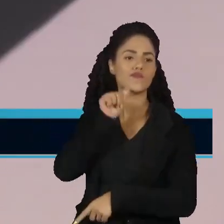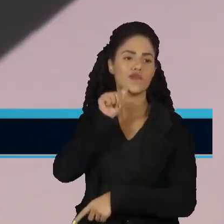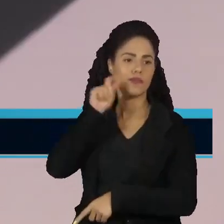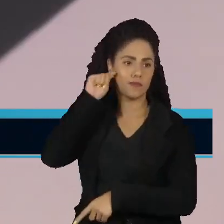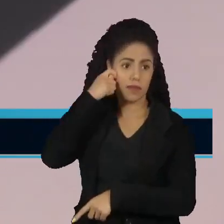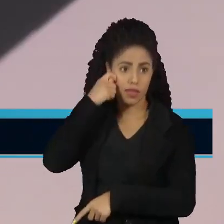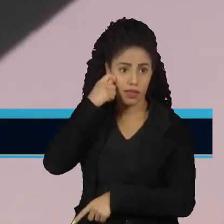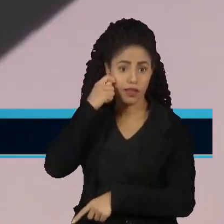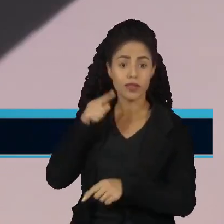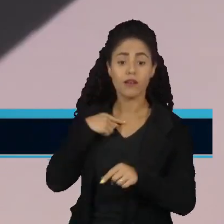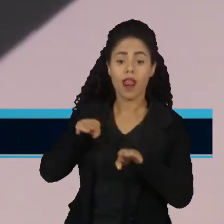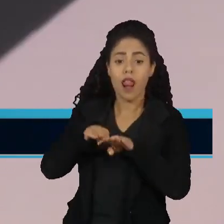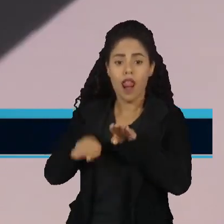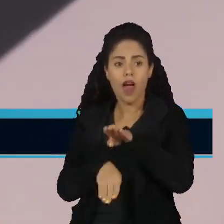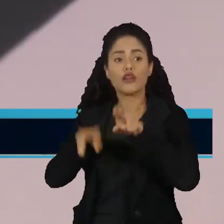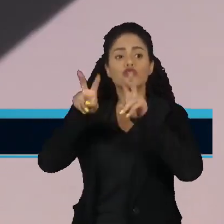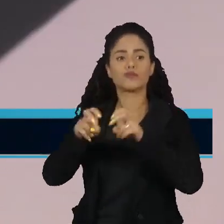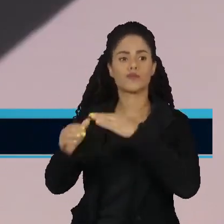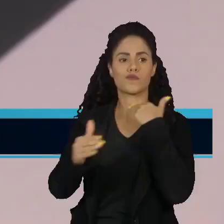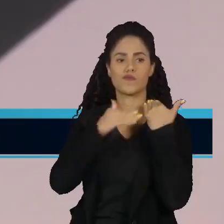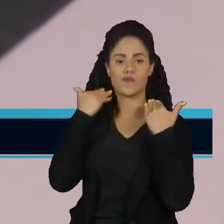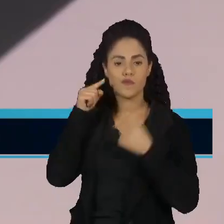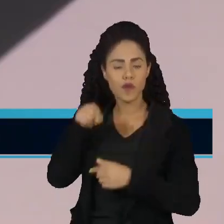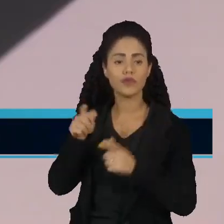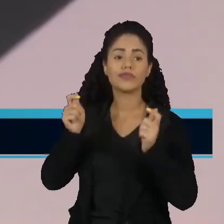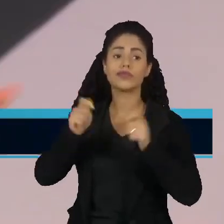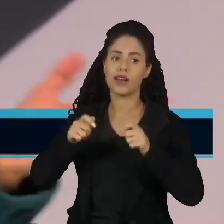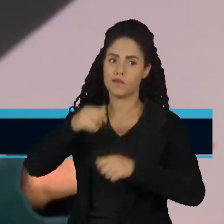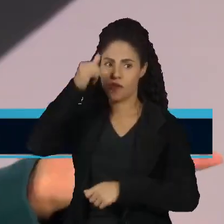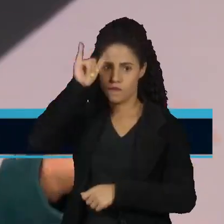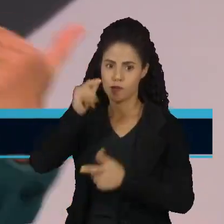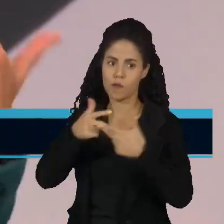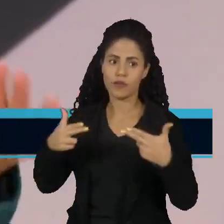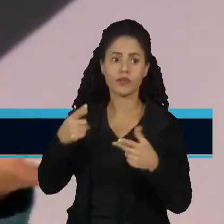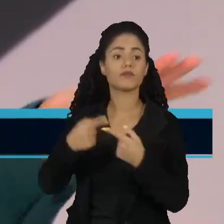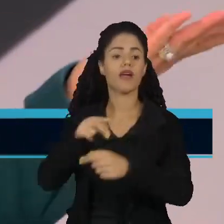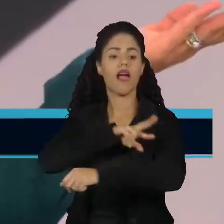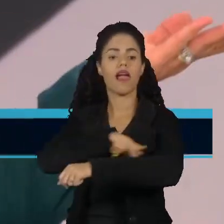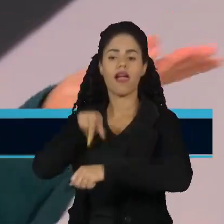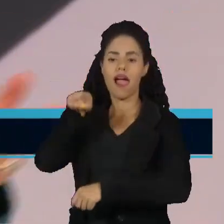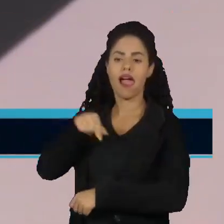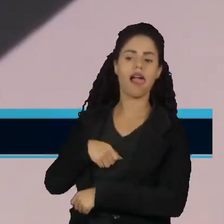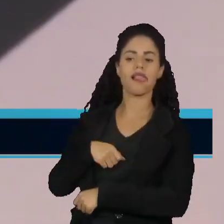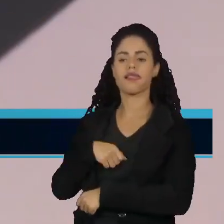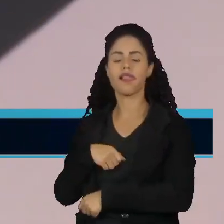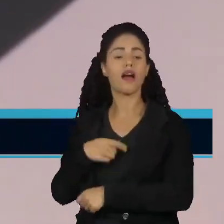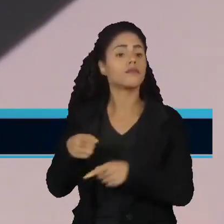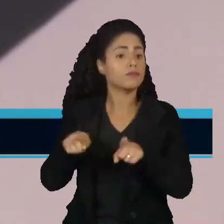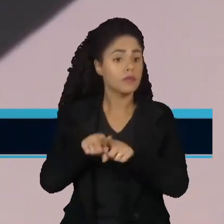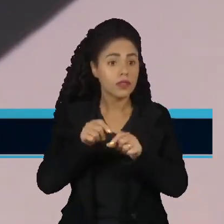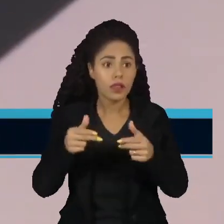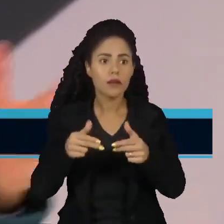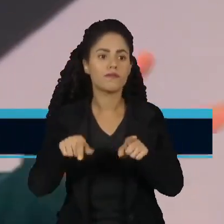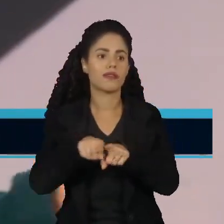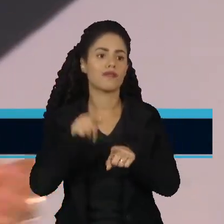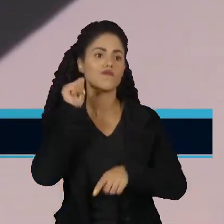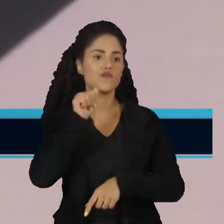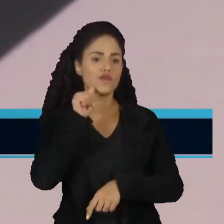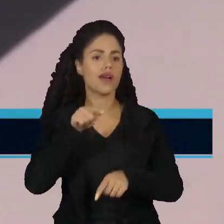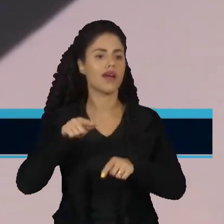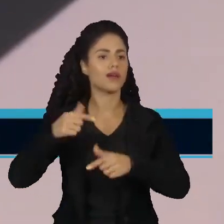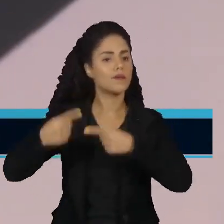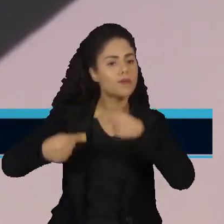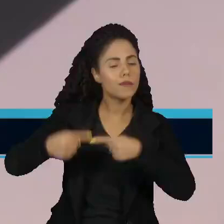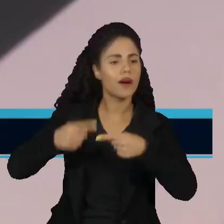a desigualdade, quando a gente fala em termos de raça e também na vulnerabilidade da mulher, nas outras, na parte política,